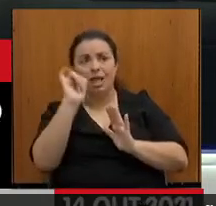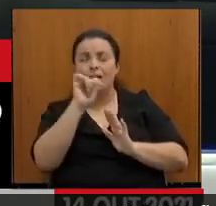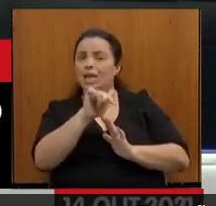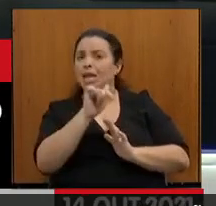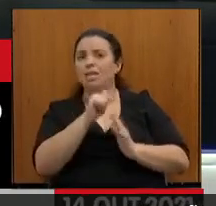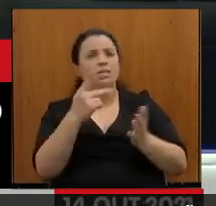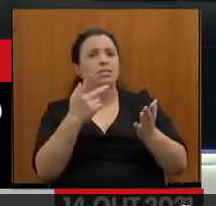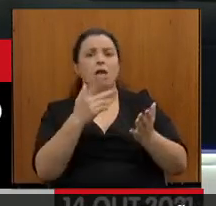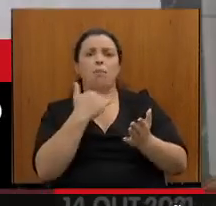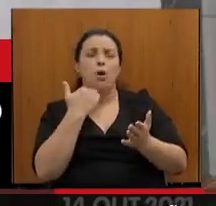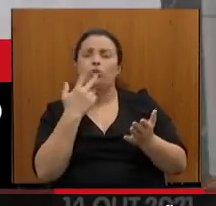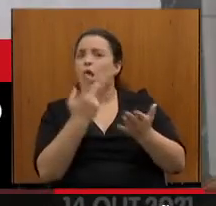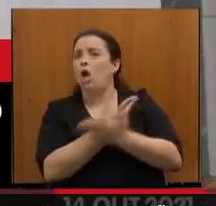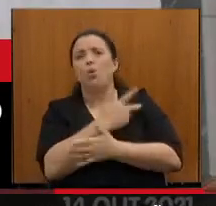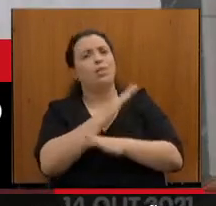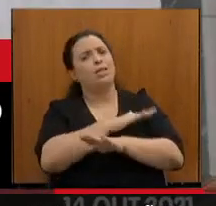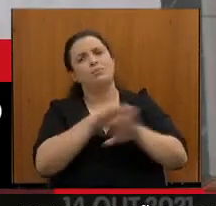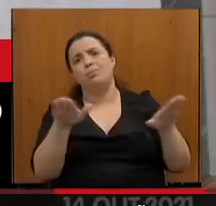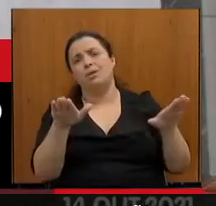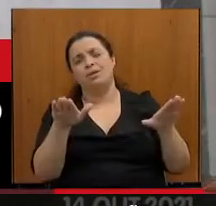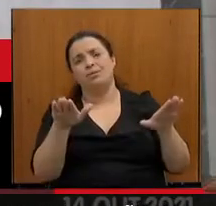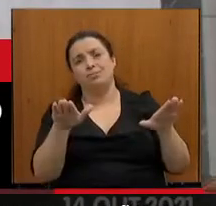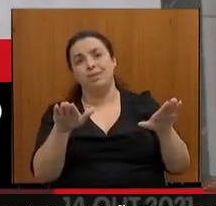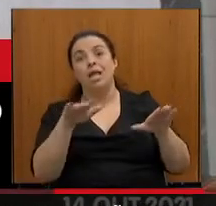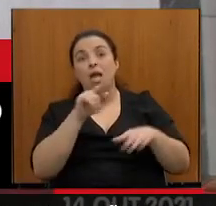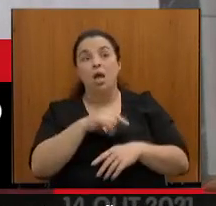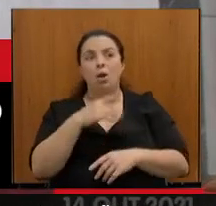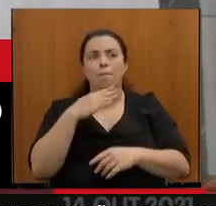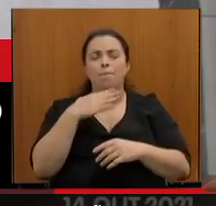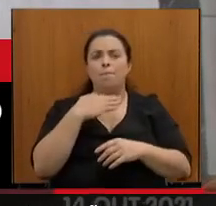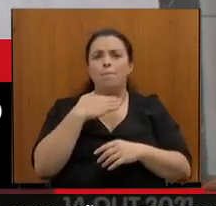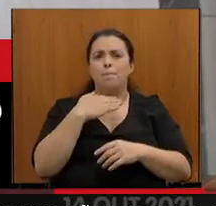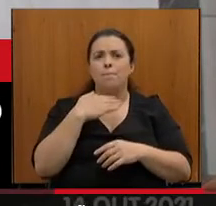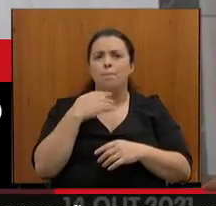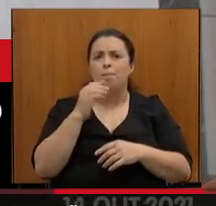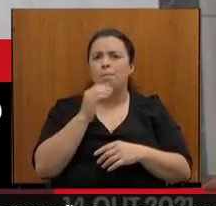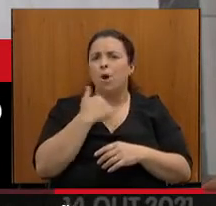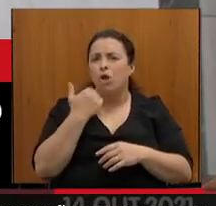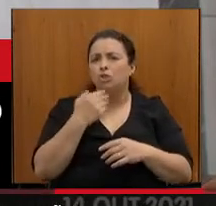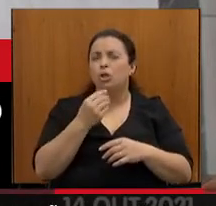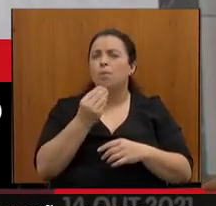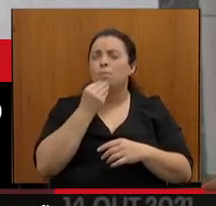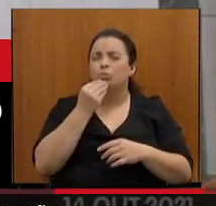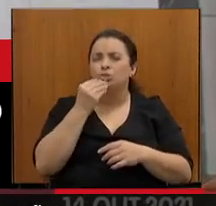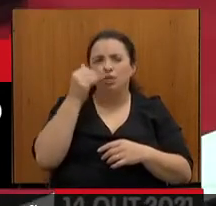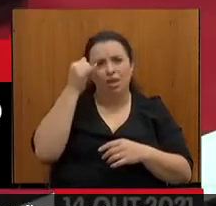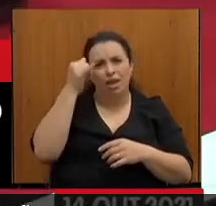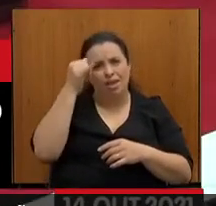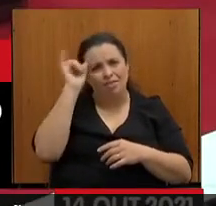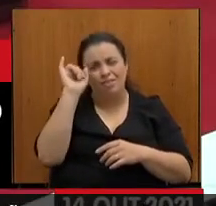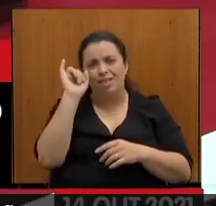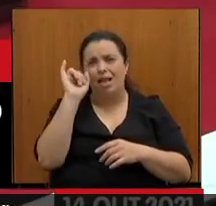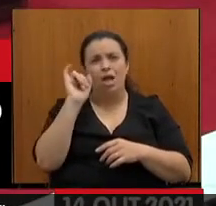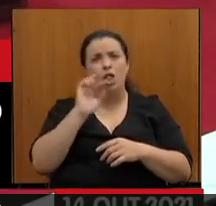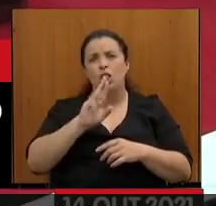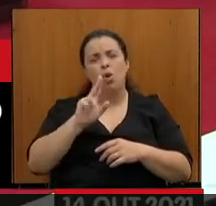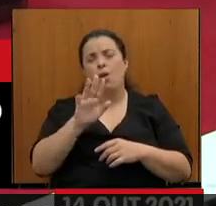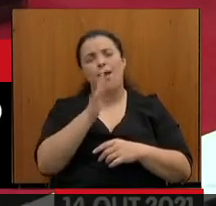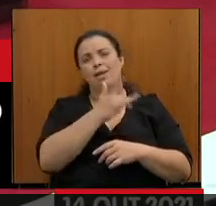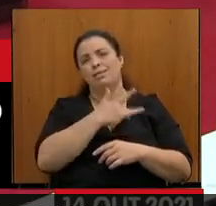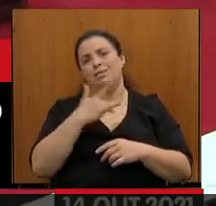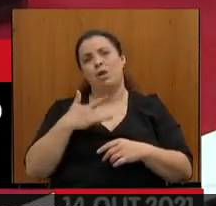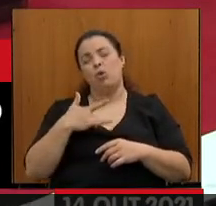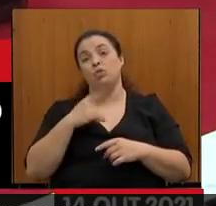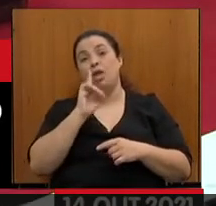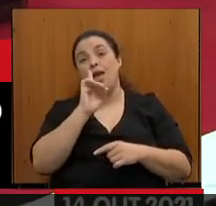contas, mortes evitáveis deixam de ser simplesmente uma questão de saúde e passam também a